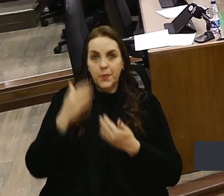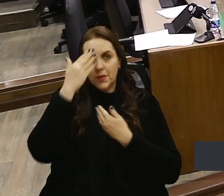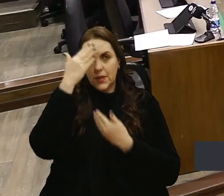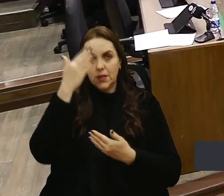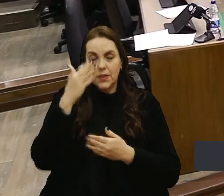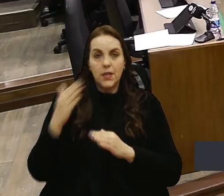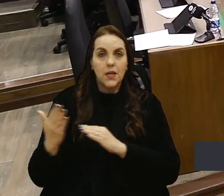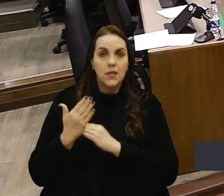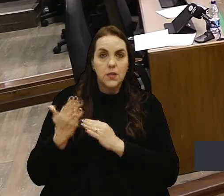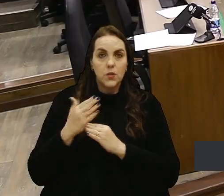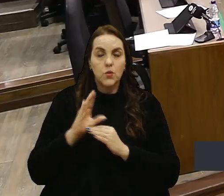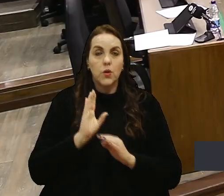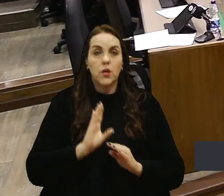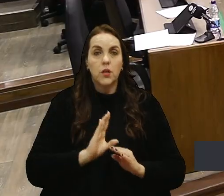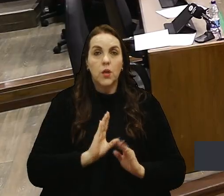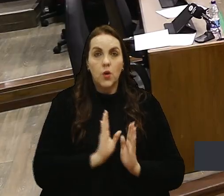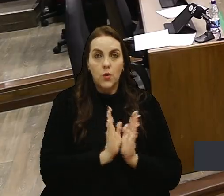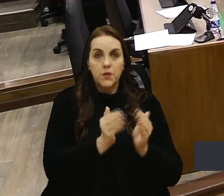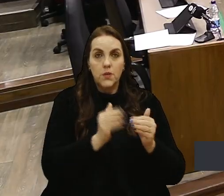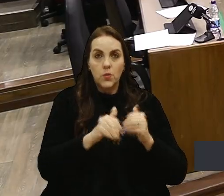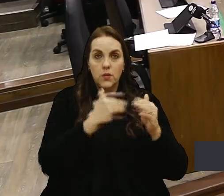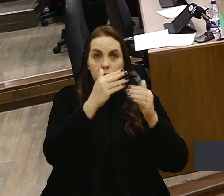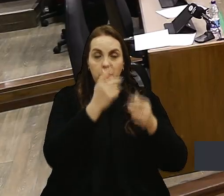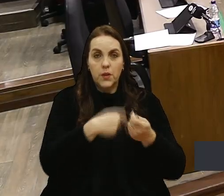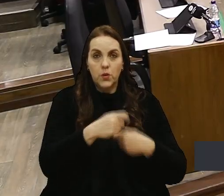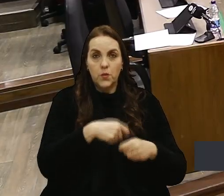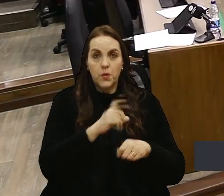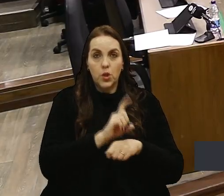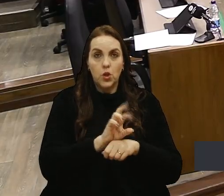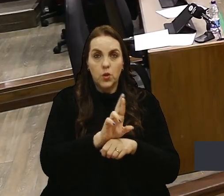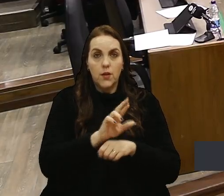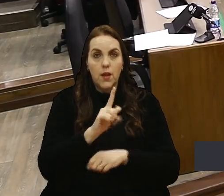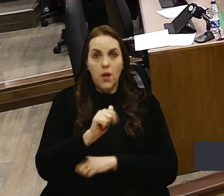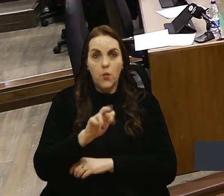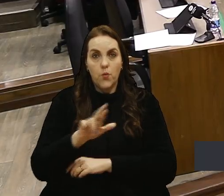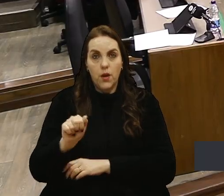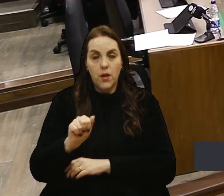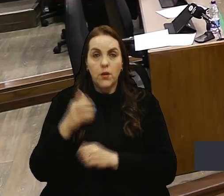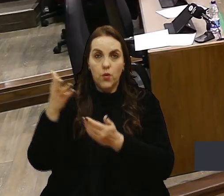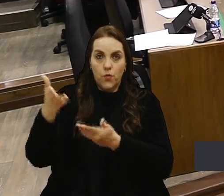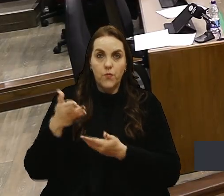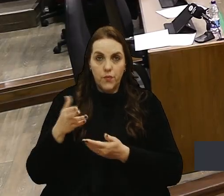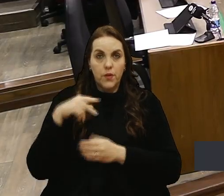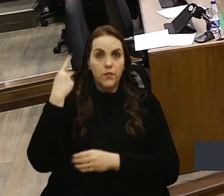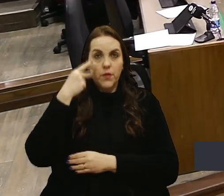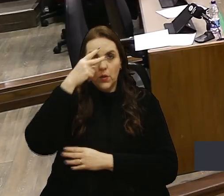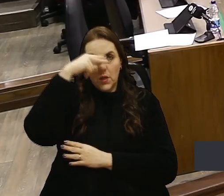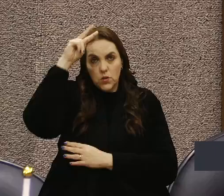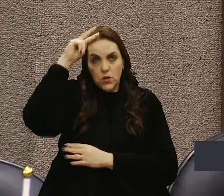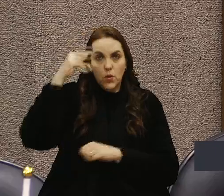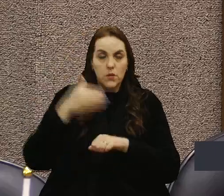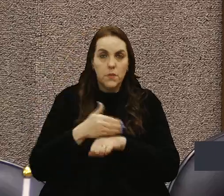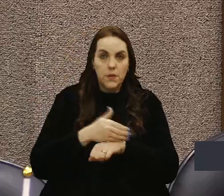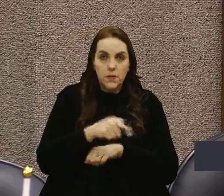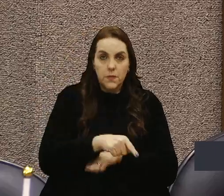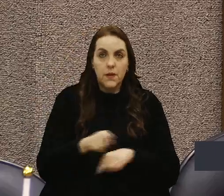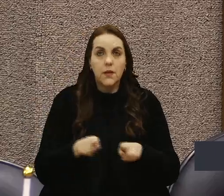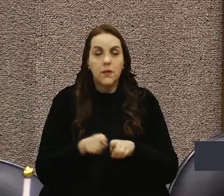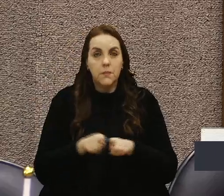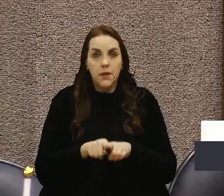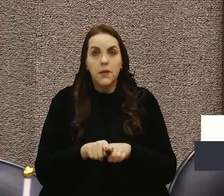assessora da Comissão de Desenvolvimento Econômico, doutora Laura, que foi convidada pelo vereador Edson da Rosa para compor, ela que também